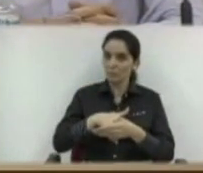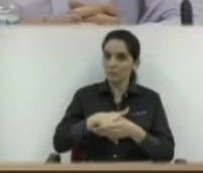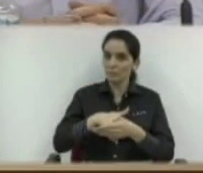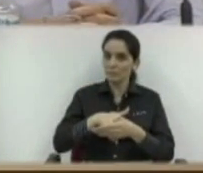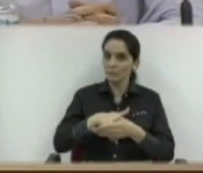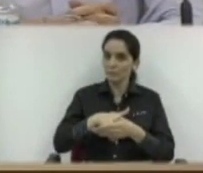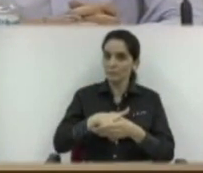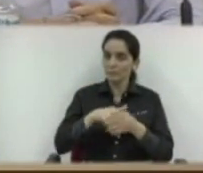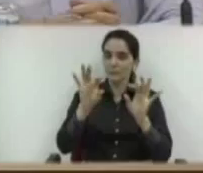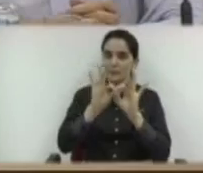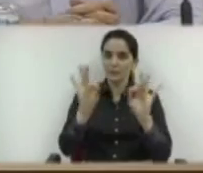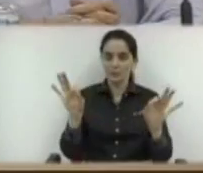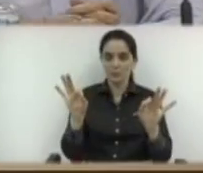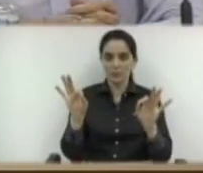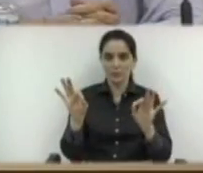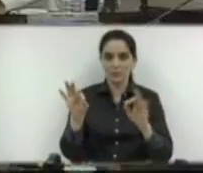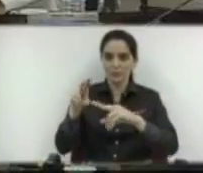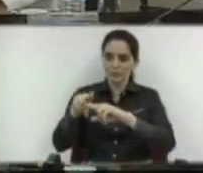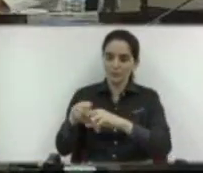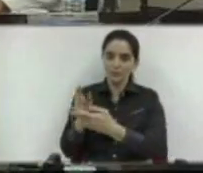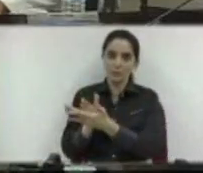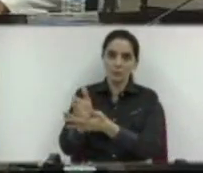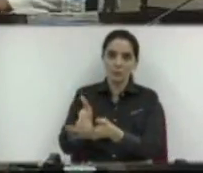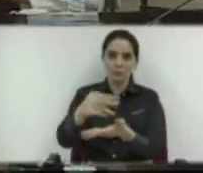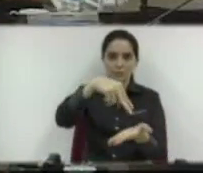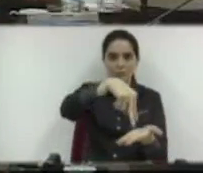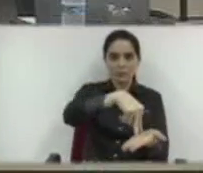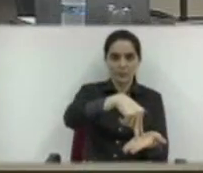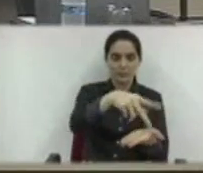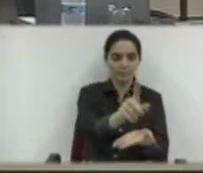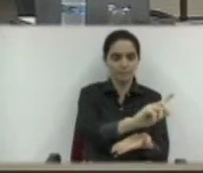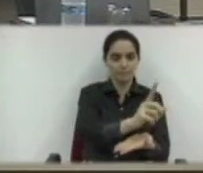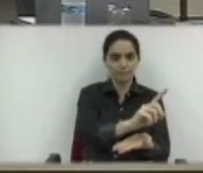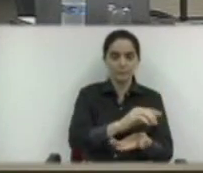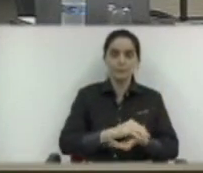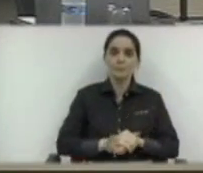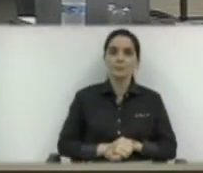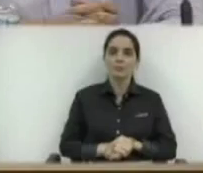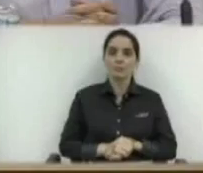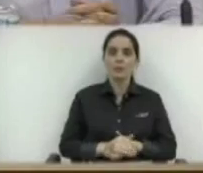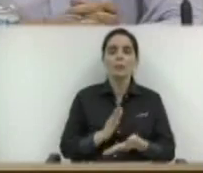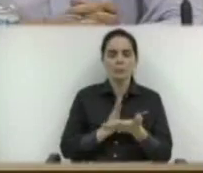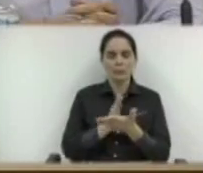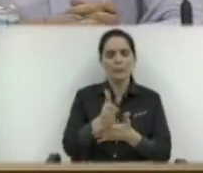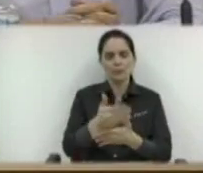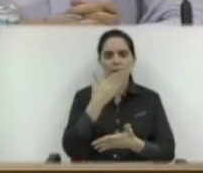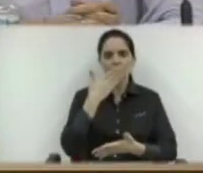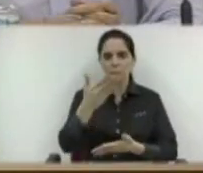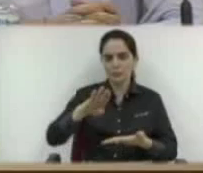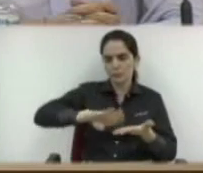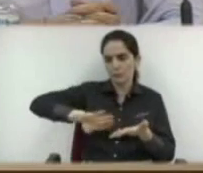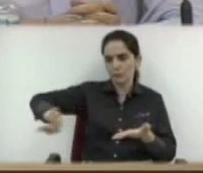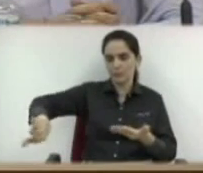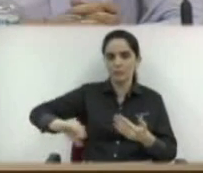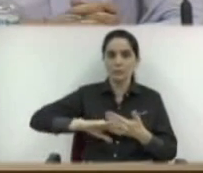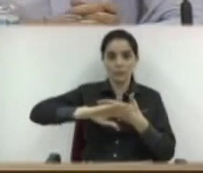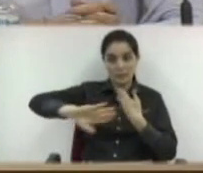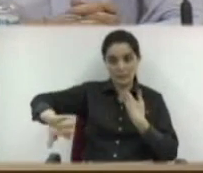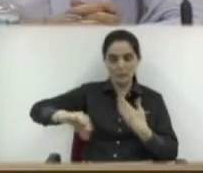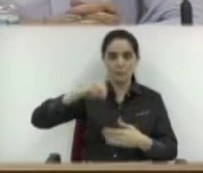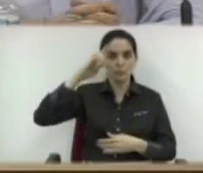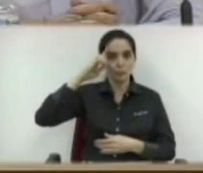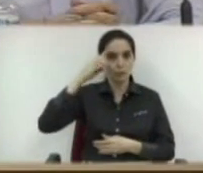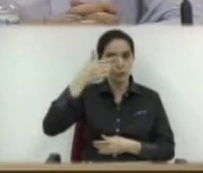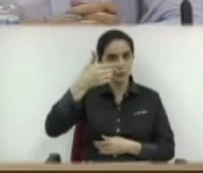votação é votação simbólica. Os sentados aprovam, os de pé rejeitam. Está aprovado o pedido de afastamento a partir do dia